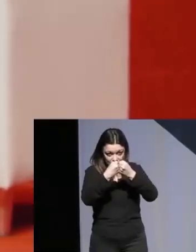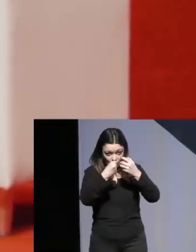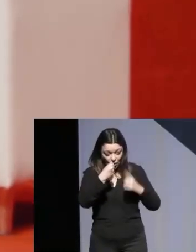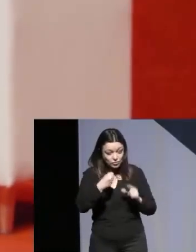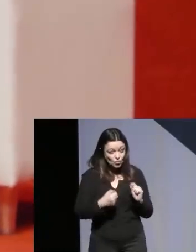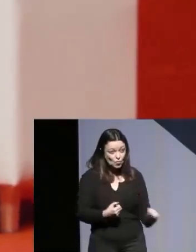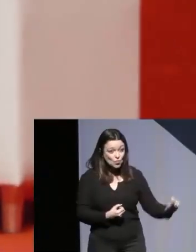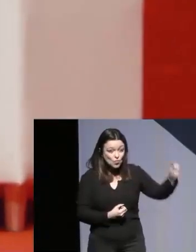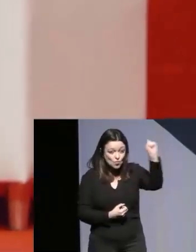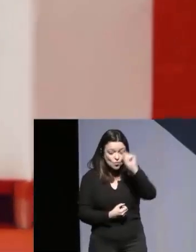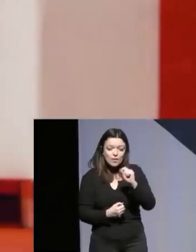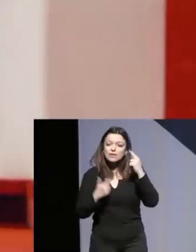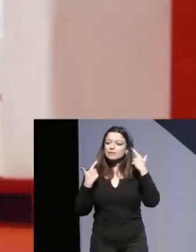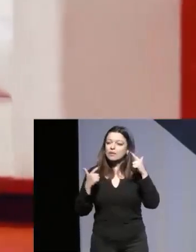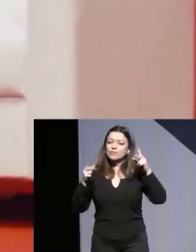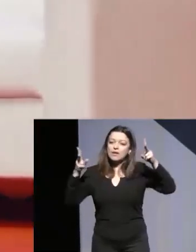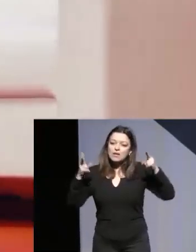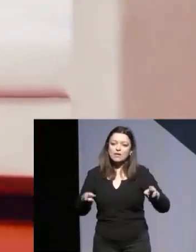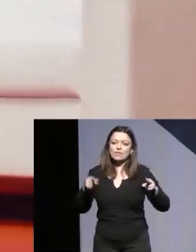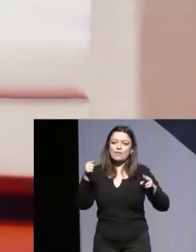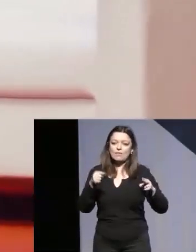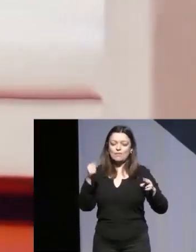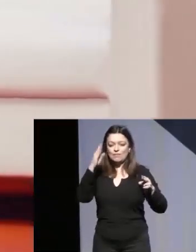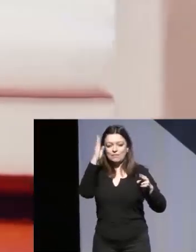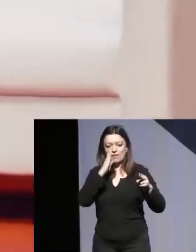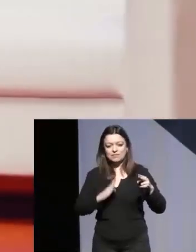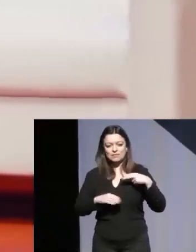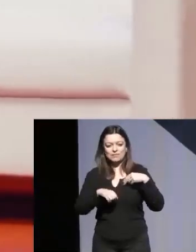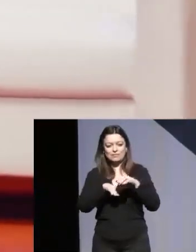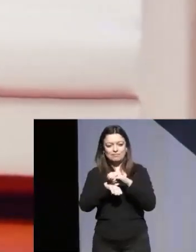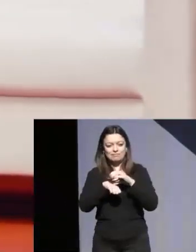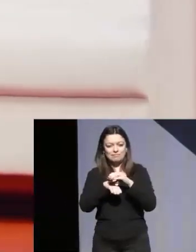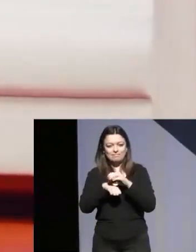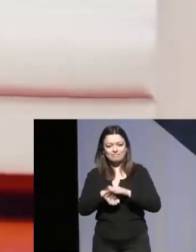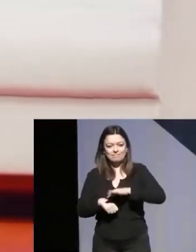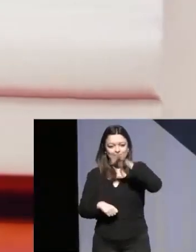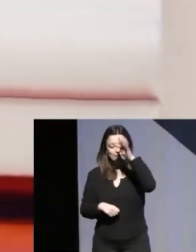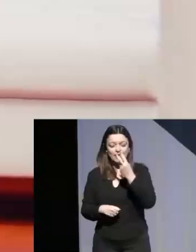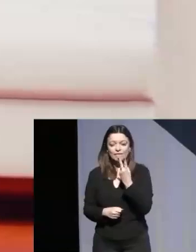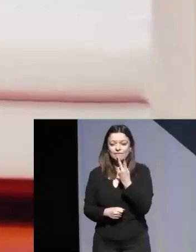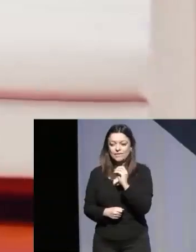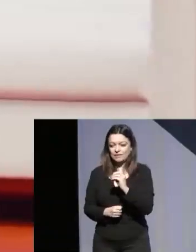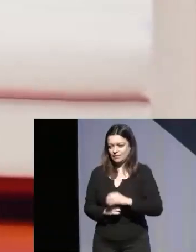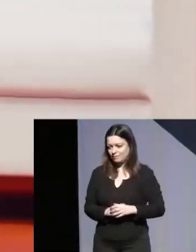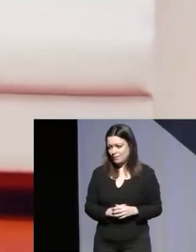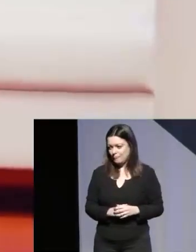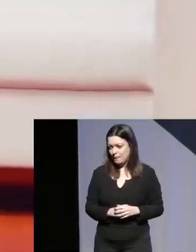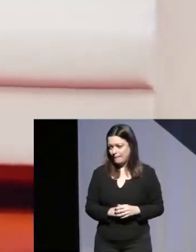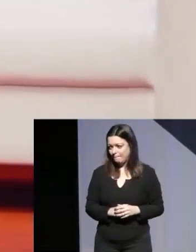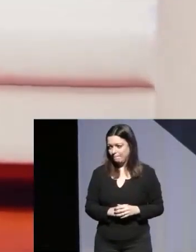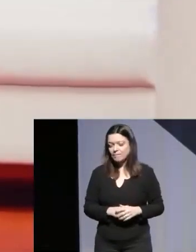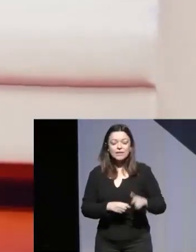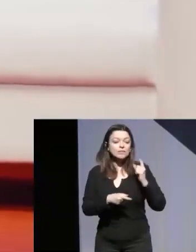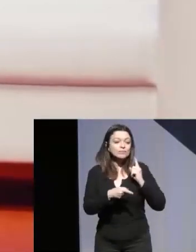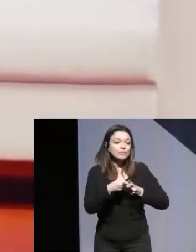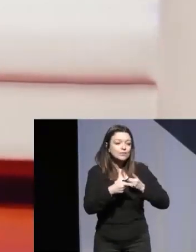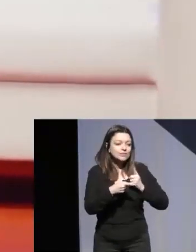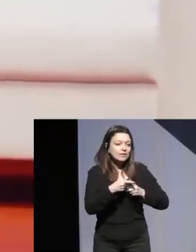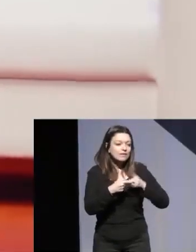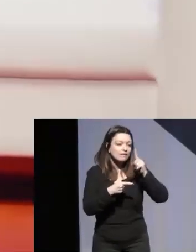tantos artigos na Constituição Federal. Porque, novamente, uma questão cultural, para ser